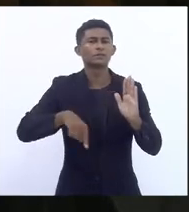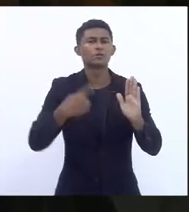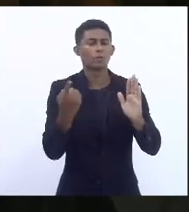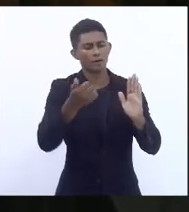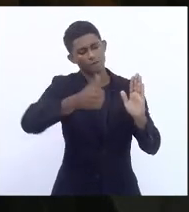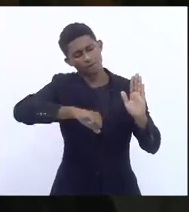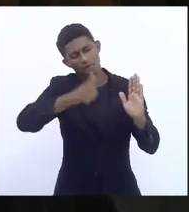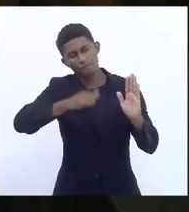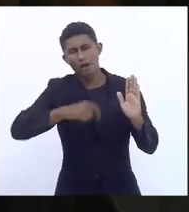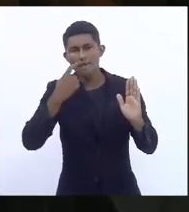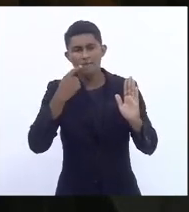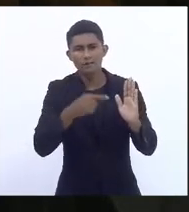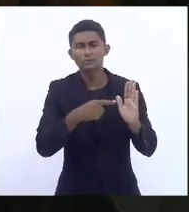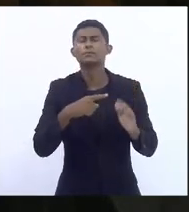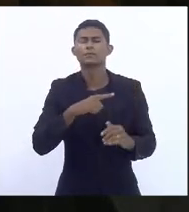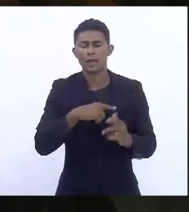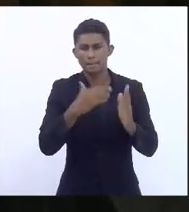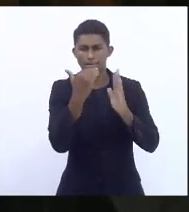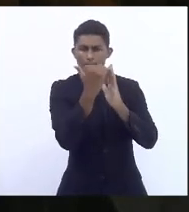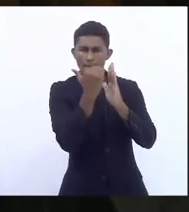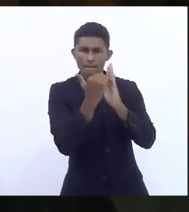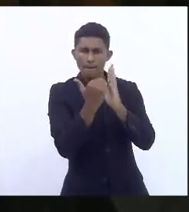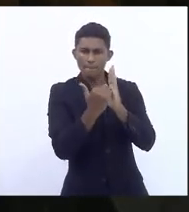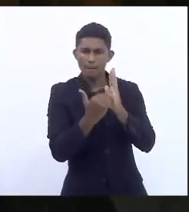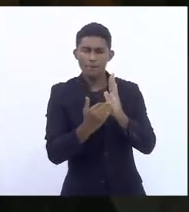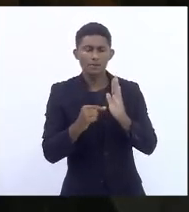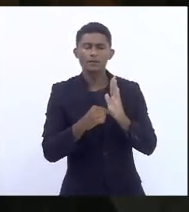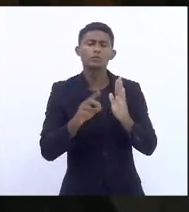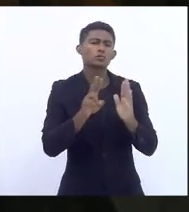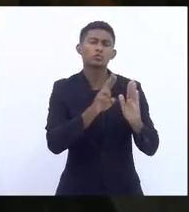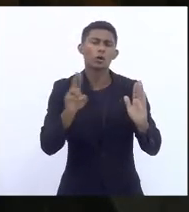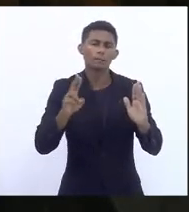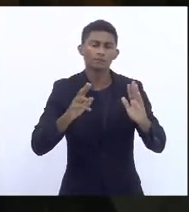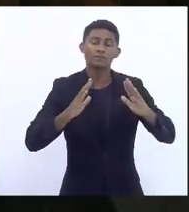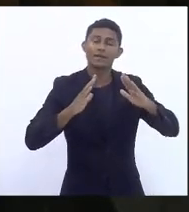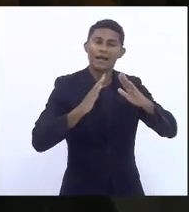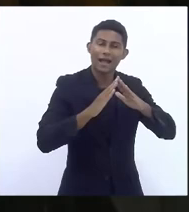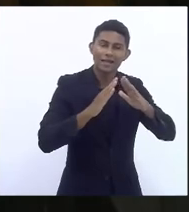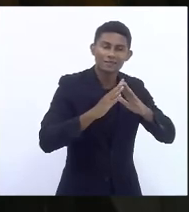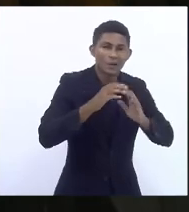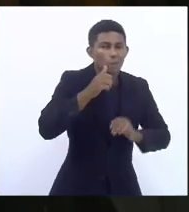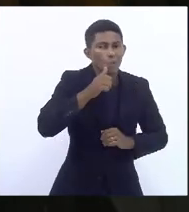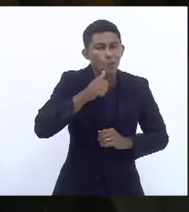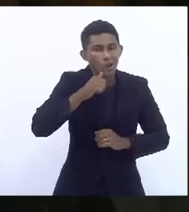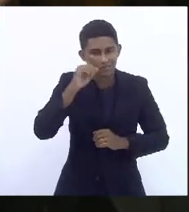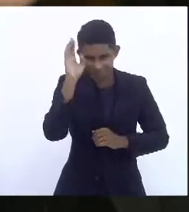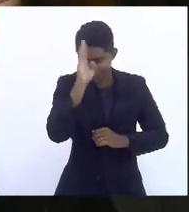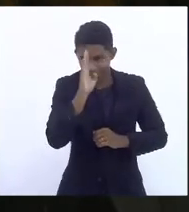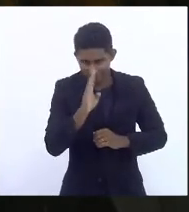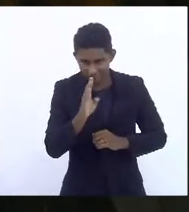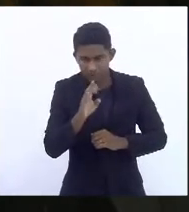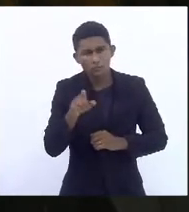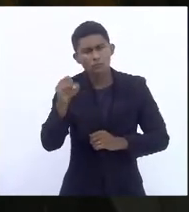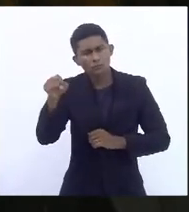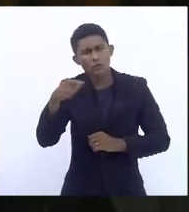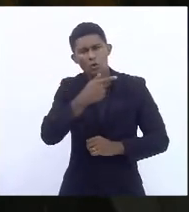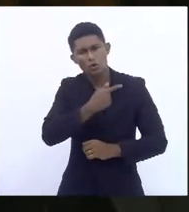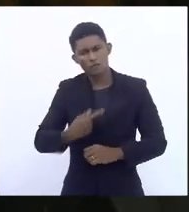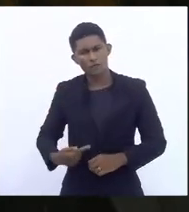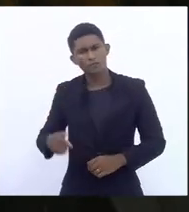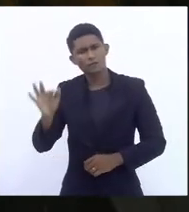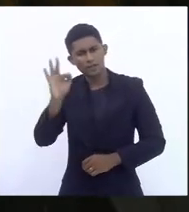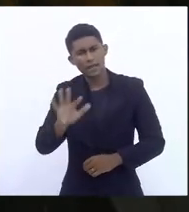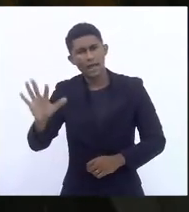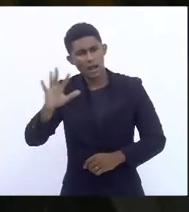Tem um programa chamado Casa da Mulher Brasileira, que no marketing do governo federal aparece como grande programa